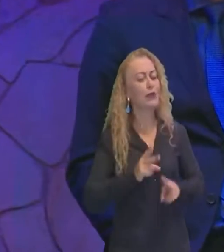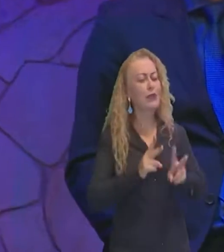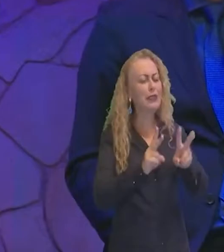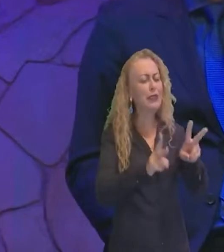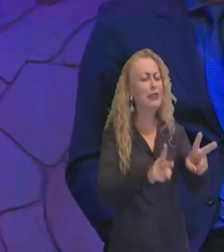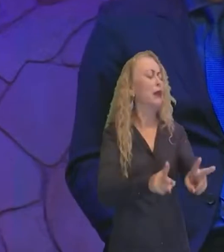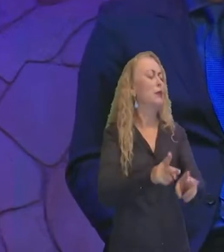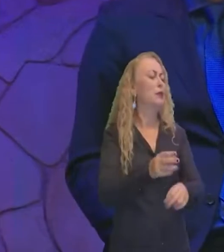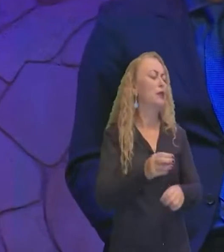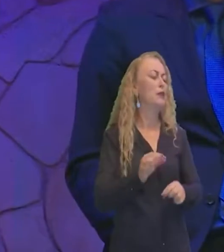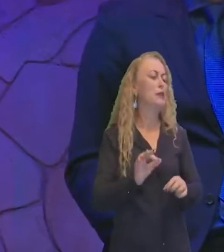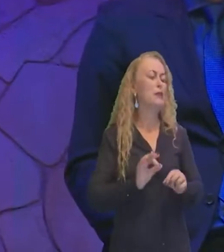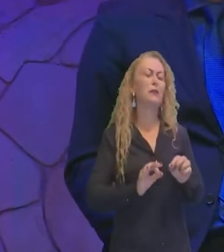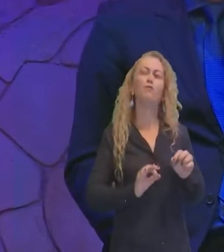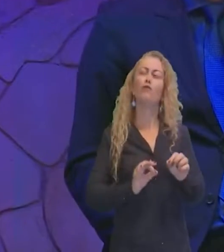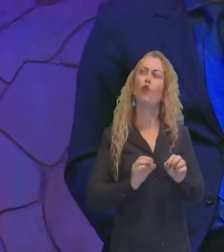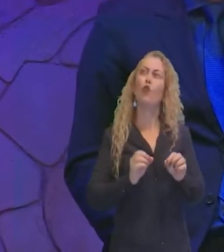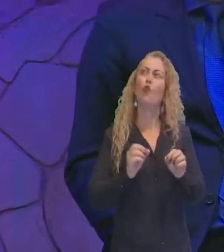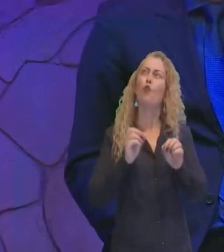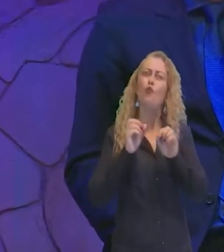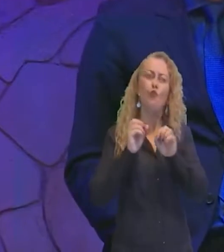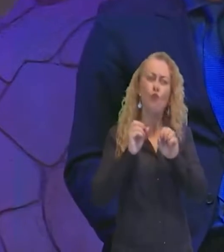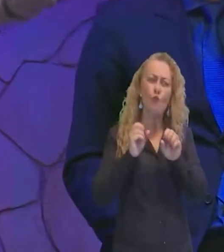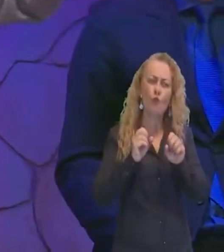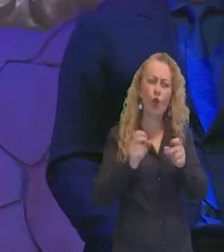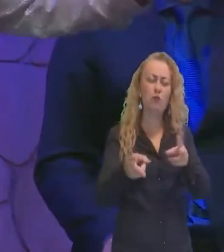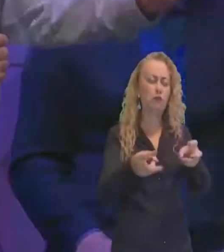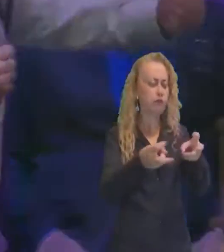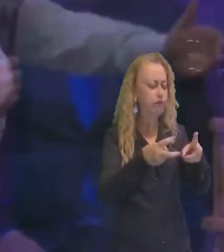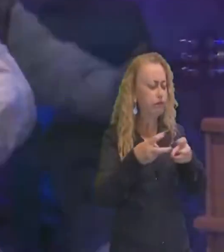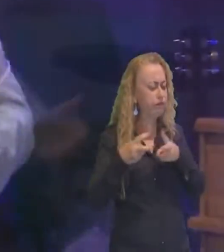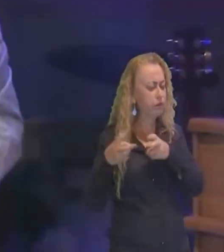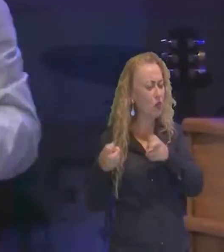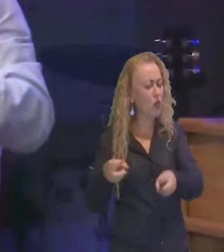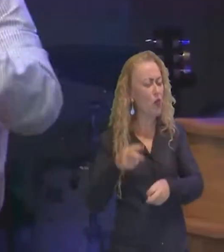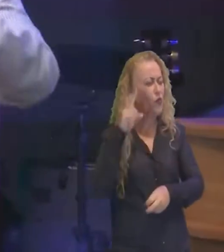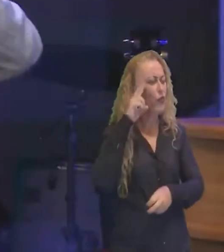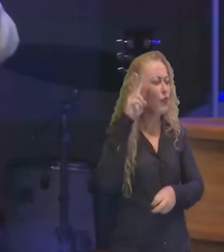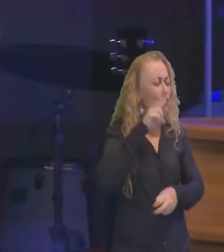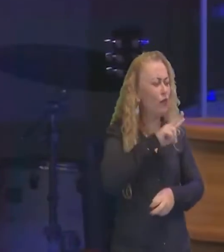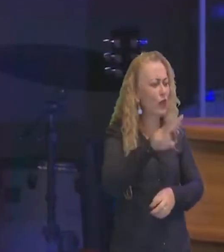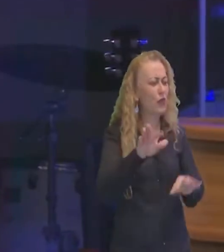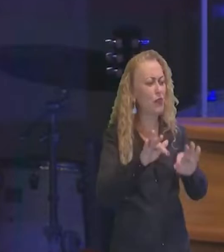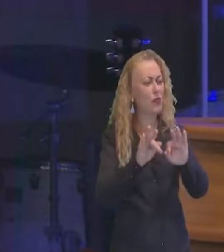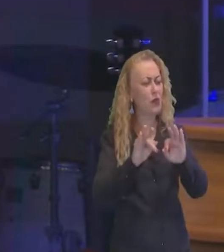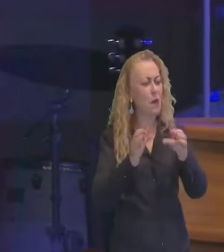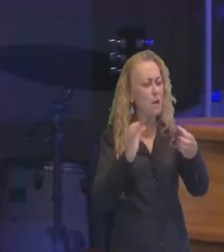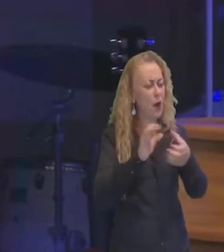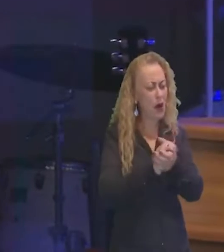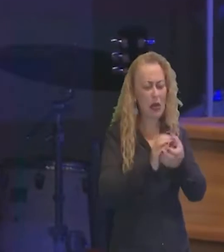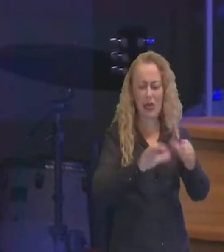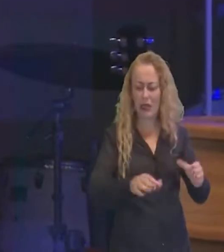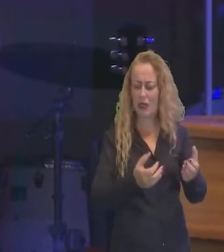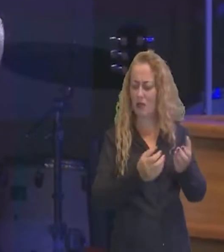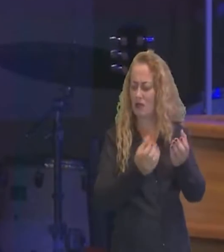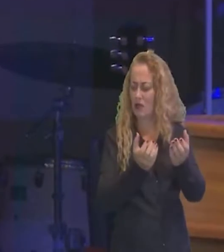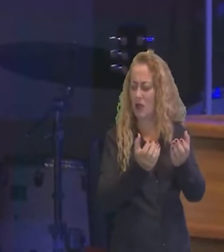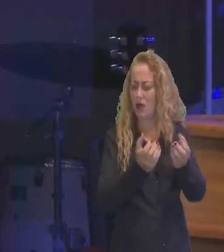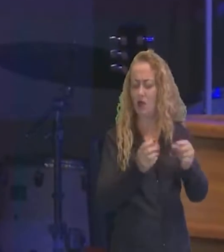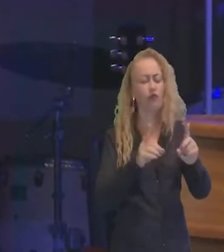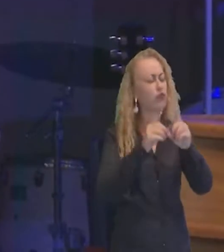situação. O nosso coração chora ao vermos um lar se desfazendo, ao ver uma esposa